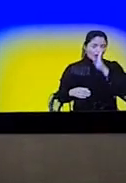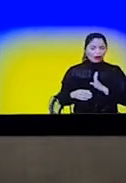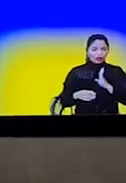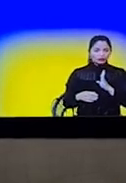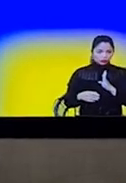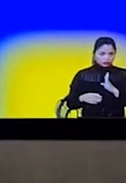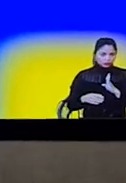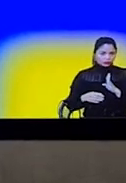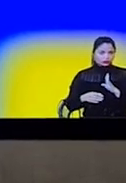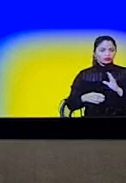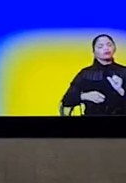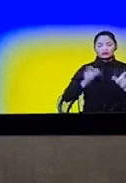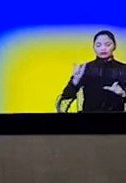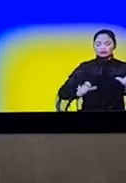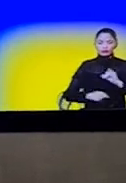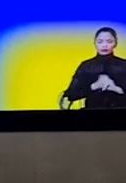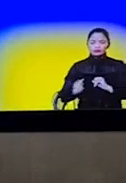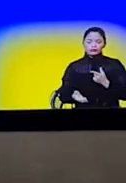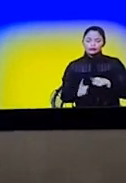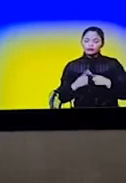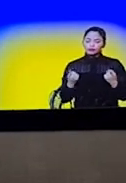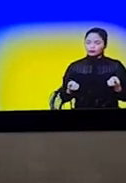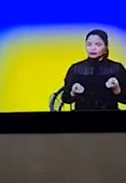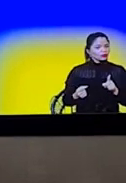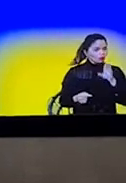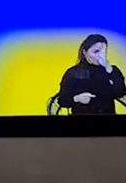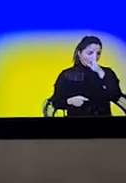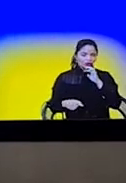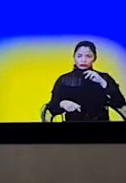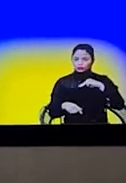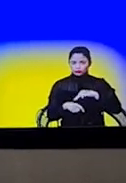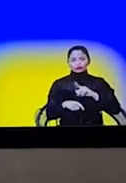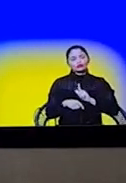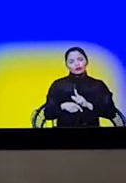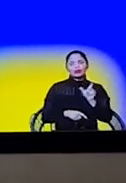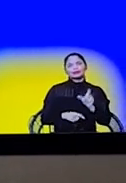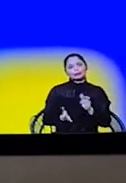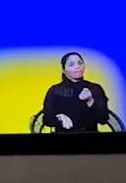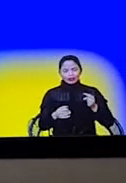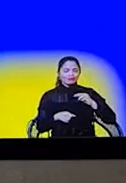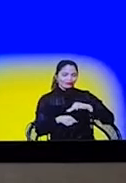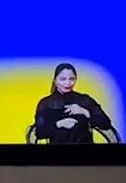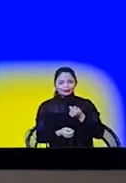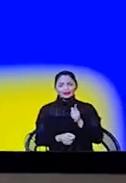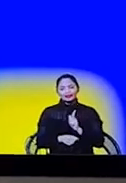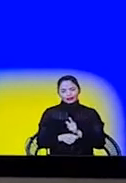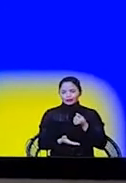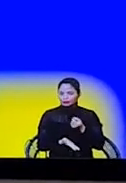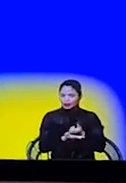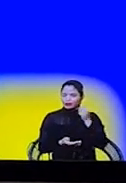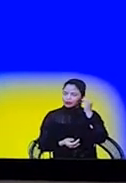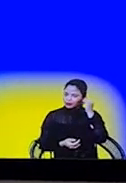para os sellers e também é grátis para os clientes, mas não é grátis para o Magalu, alguém tem que pagar essa conta e hoje quem está pagando é a gente. E aí agora numa